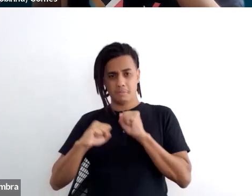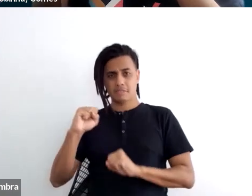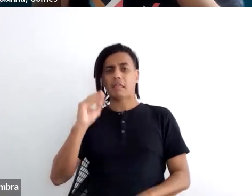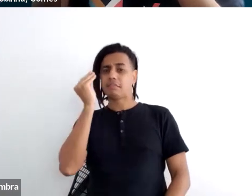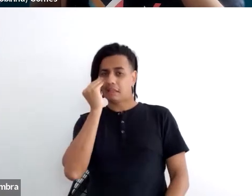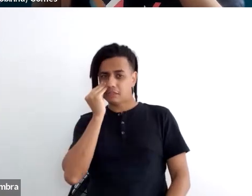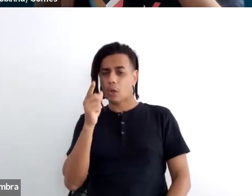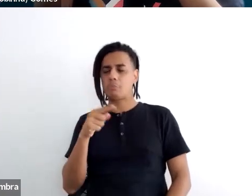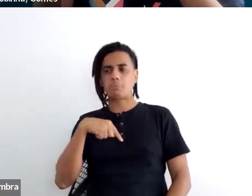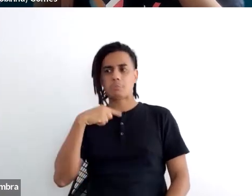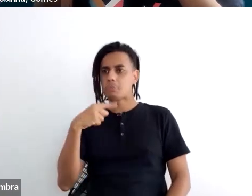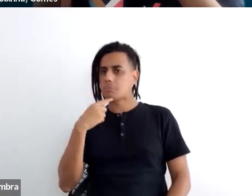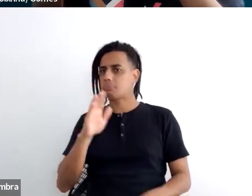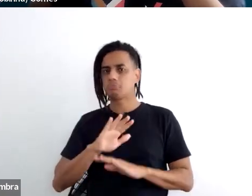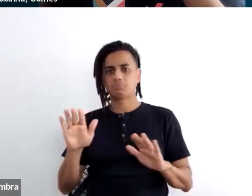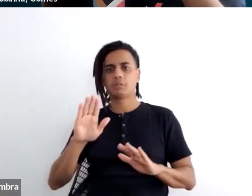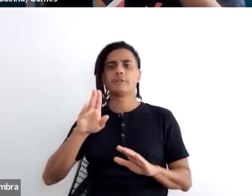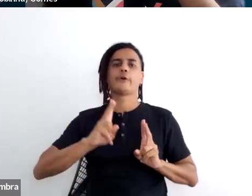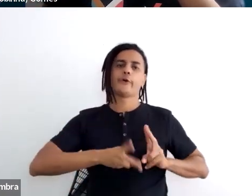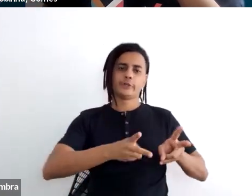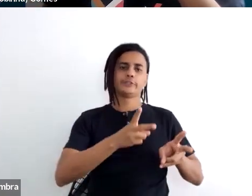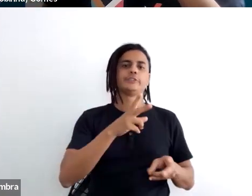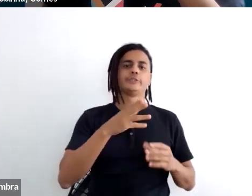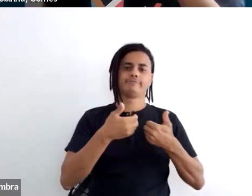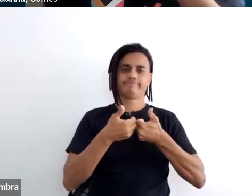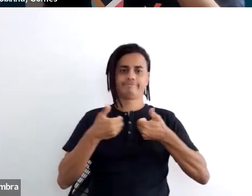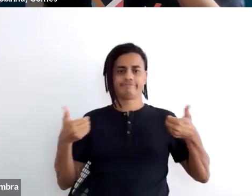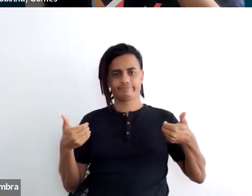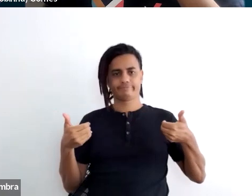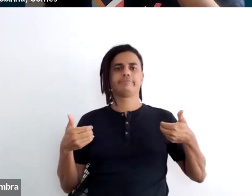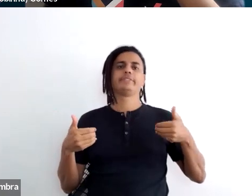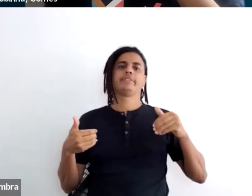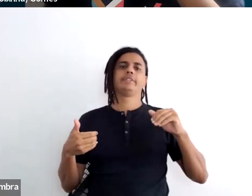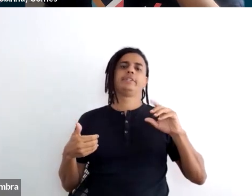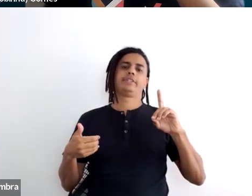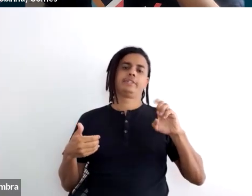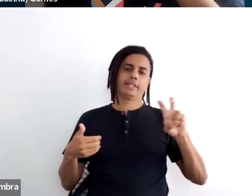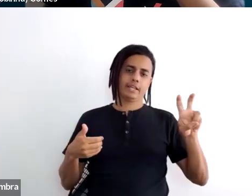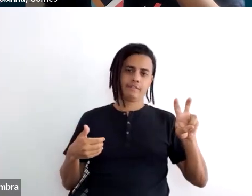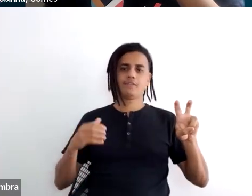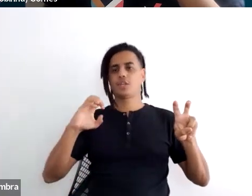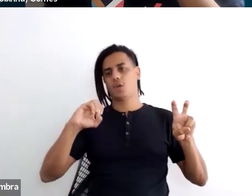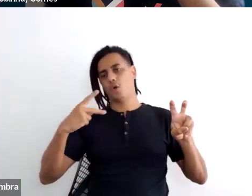grande e, no fim, continuamos com um muro entre Dev e Ops. Essa dor é conhecida, hein?